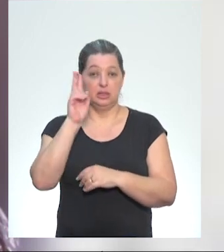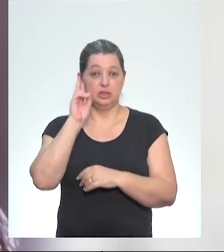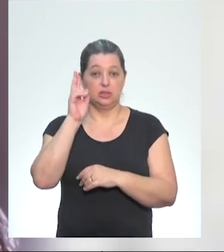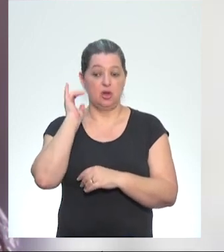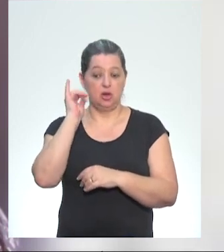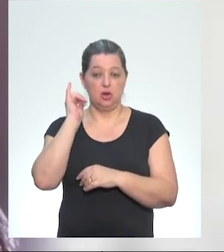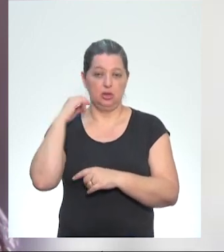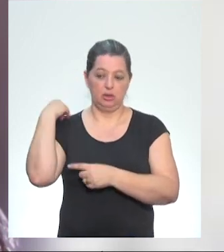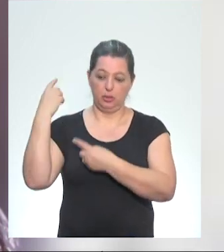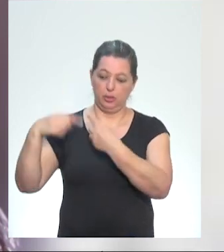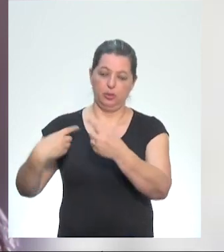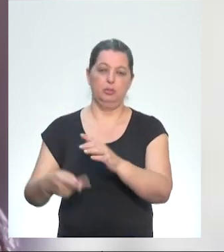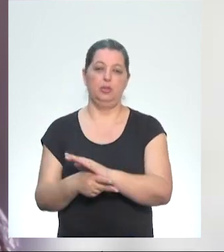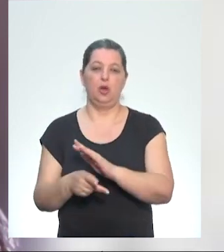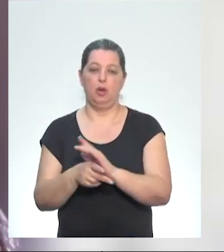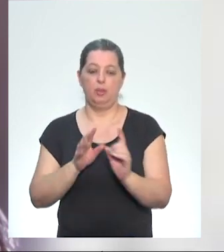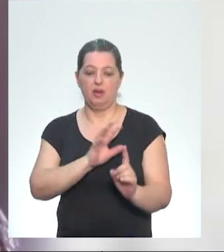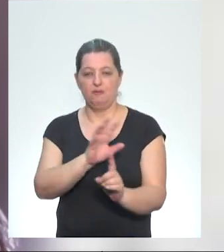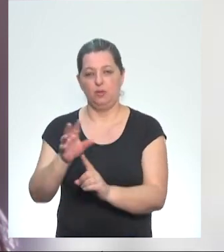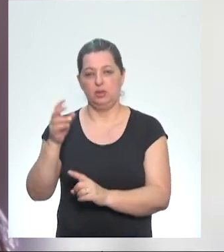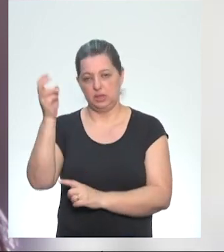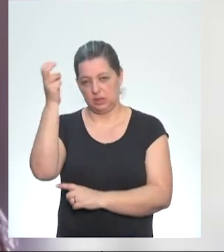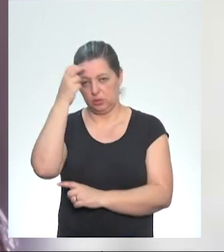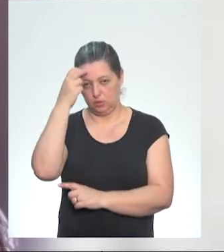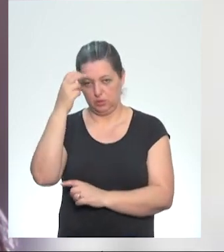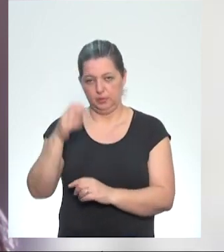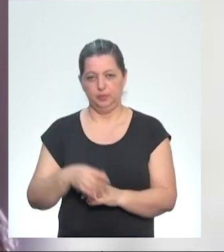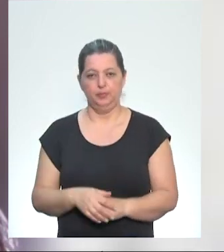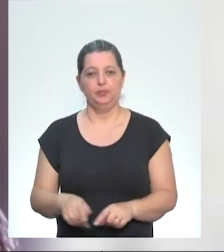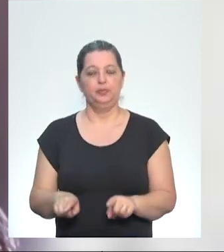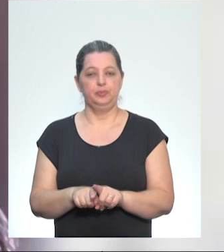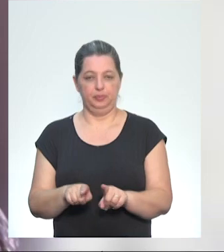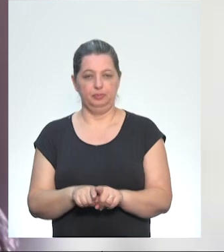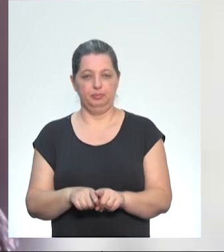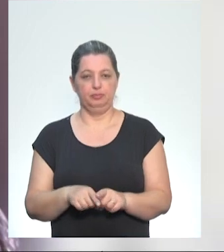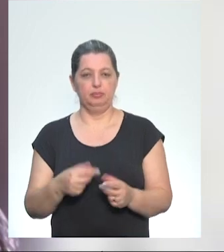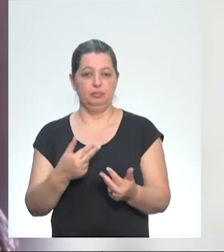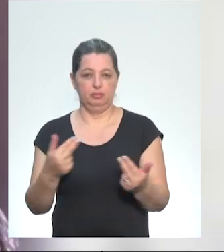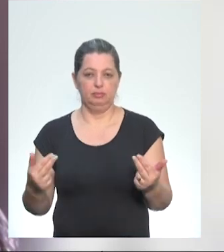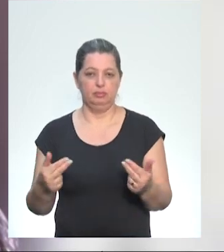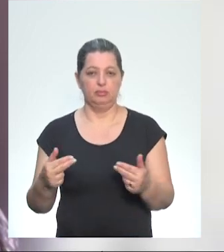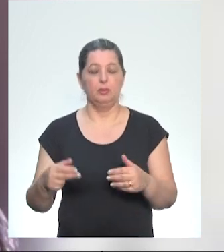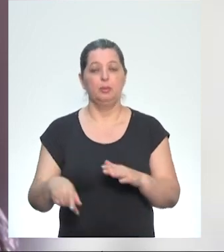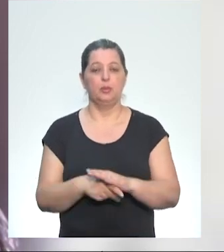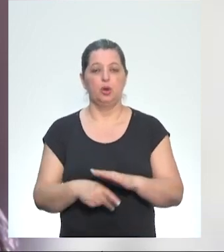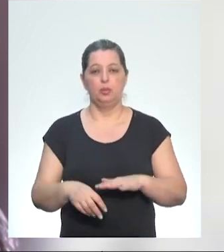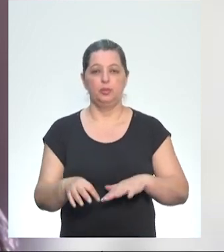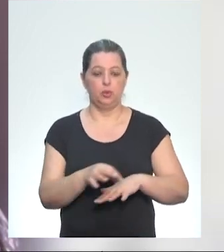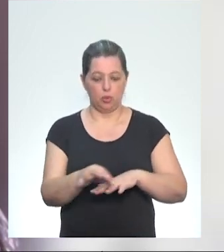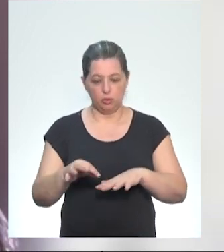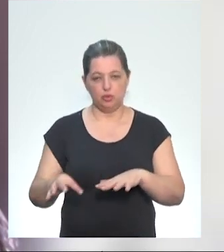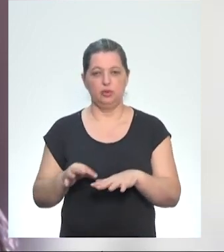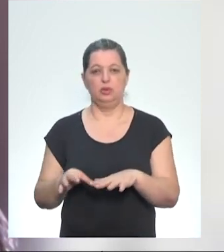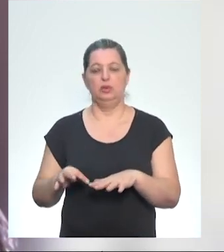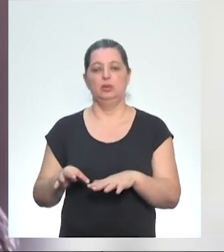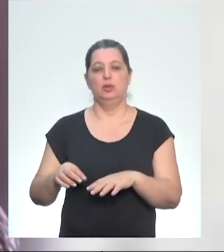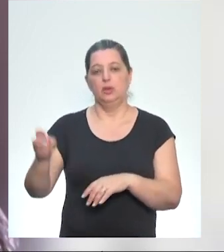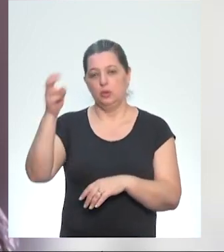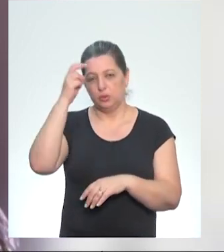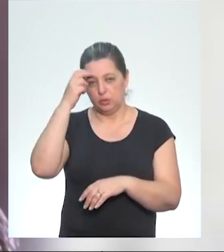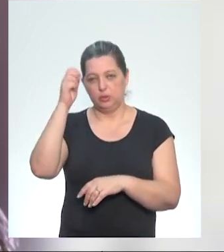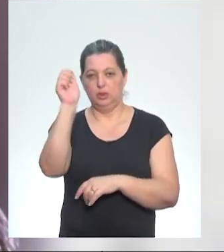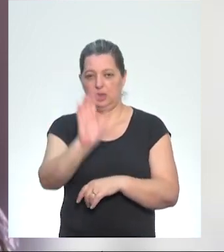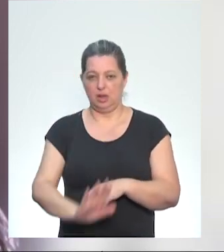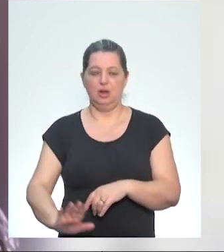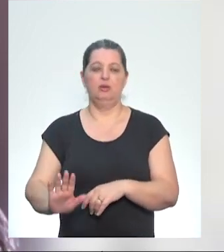entendermos a influência cultural e ressignificar visões estereotipadas acerca do continente africano, da cultura afro-brasileira, bem